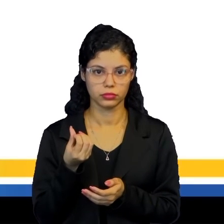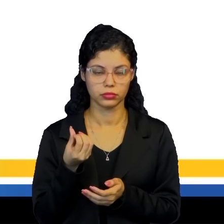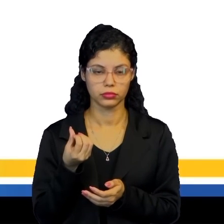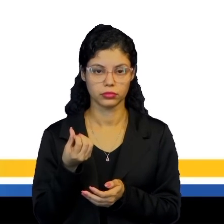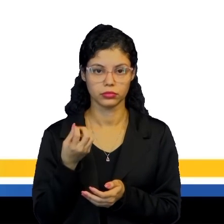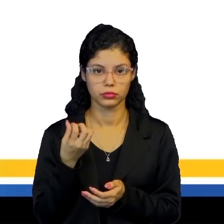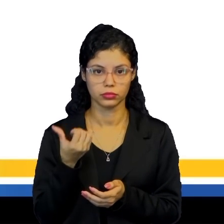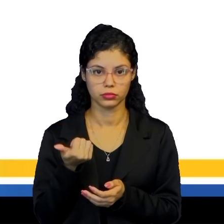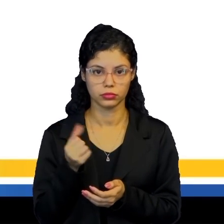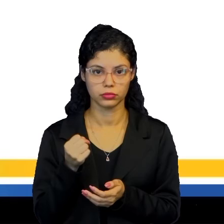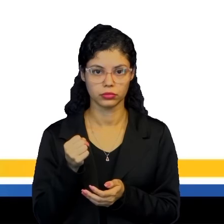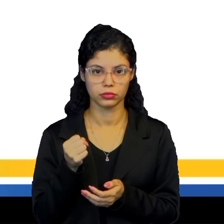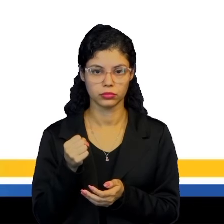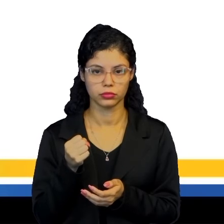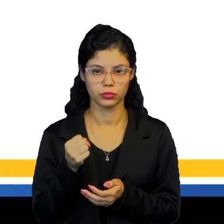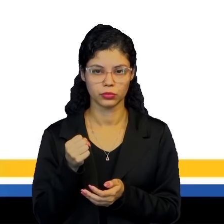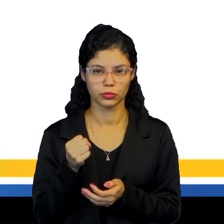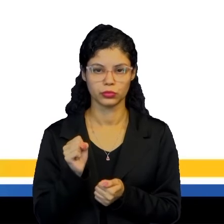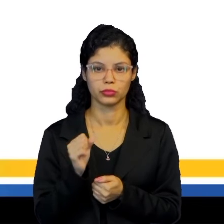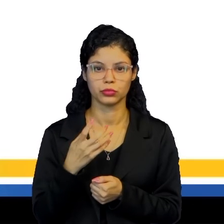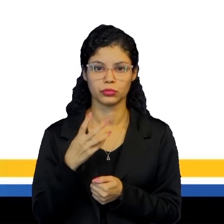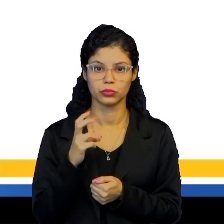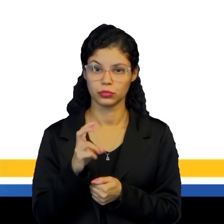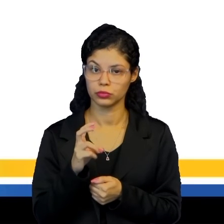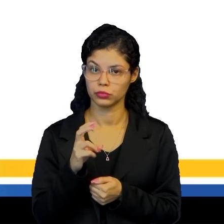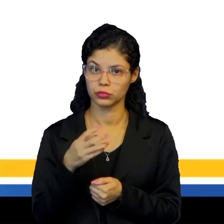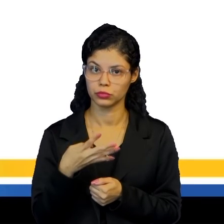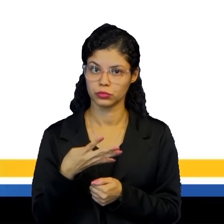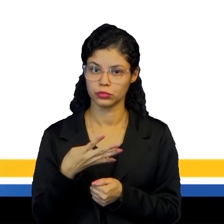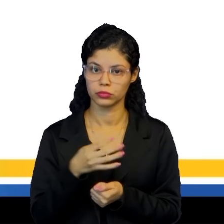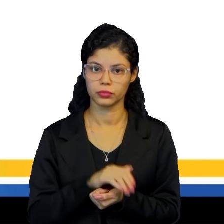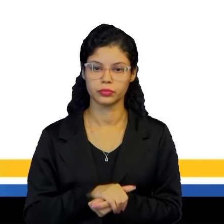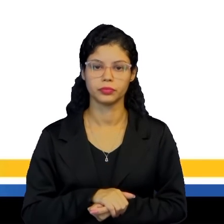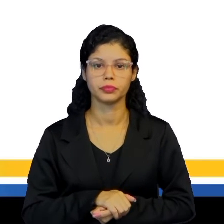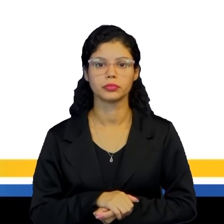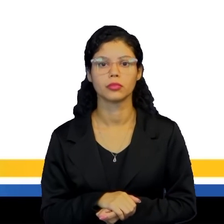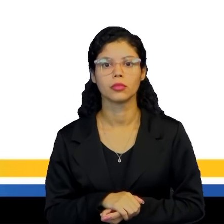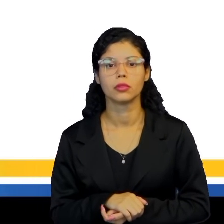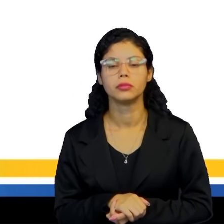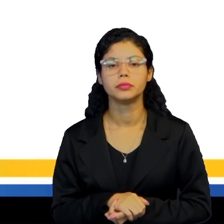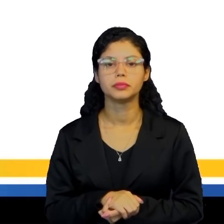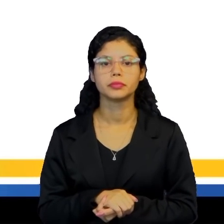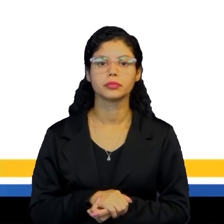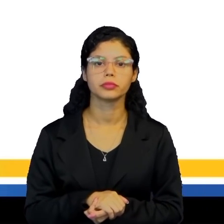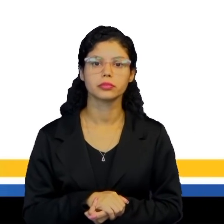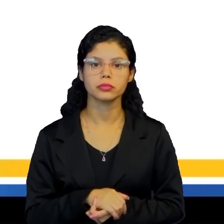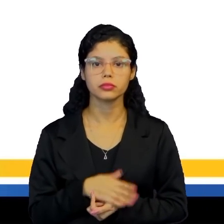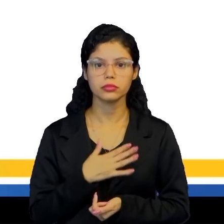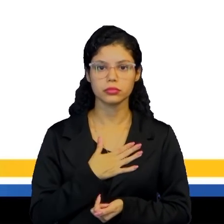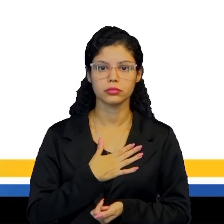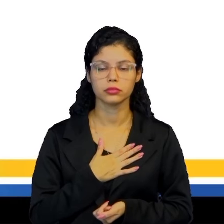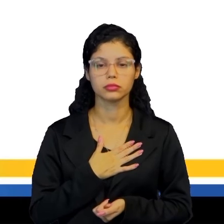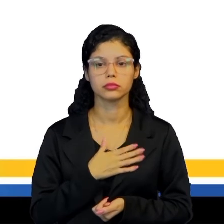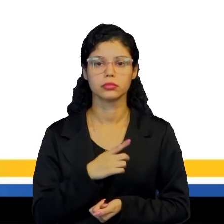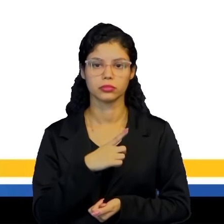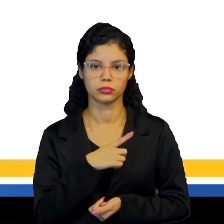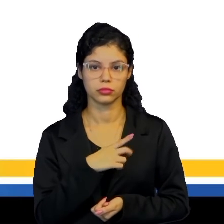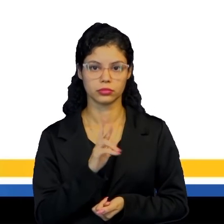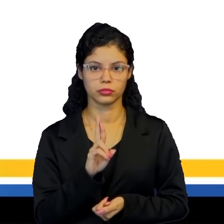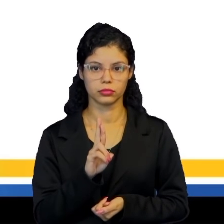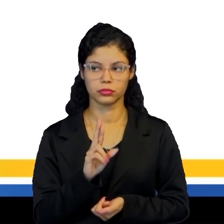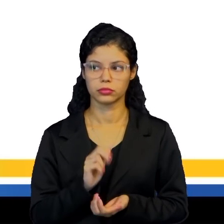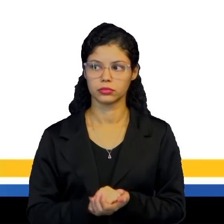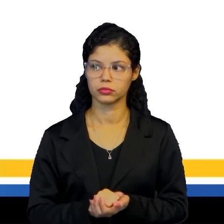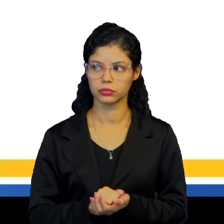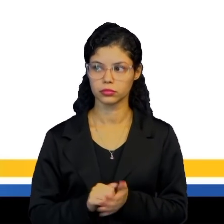6, no terceiro, 18, no quarto, 54. Então, aí a minha razão eu logo vou ter, né?